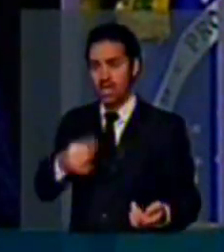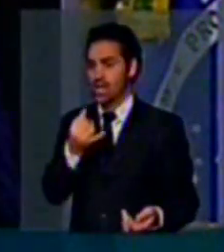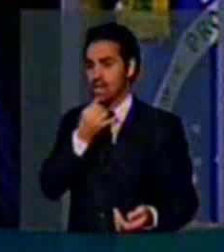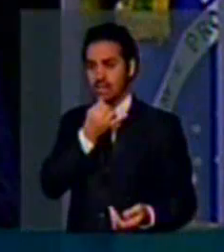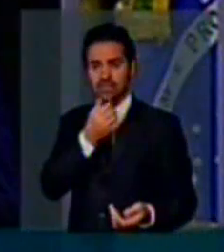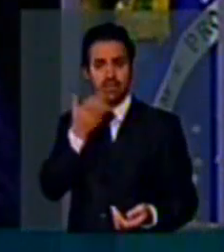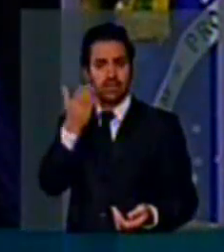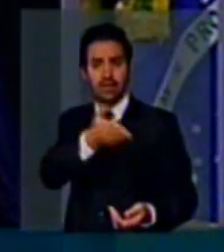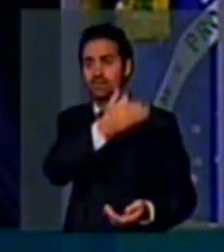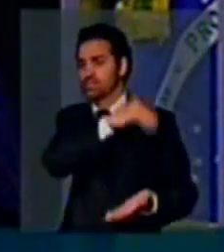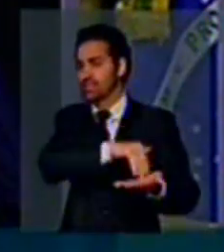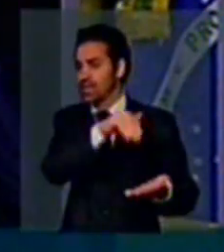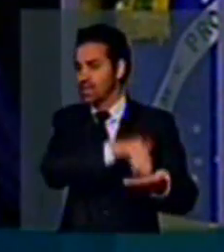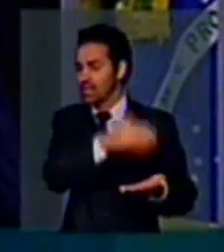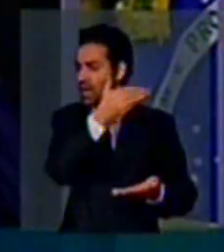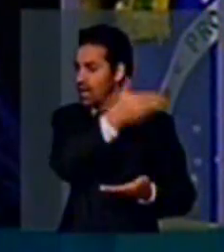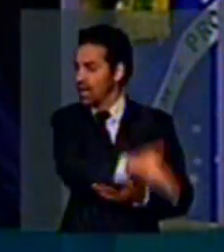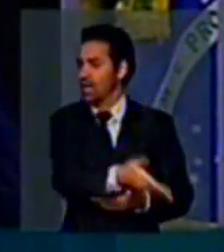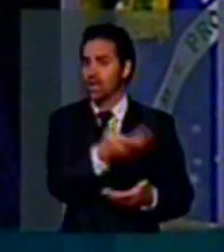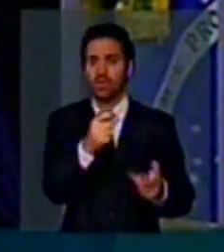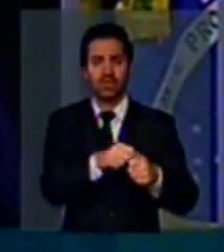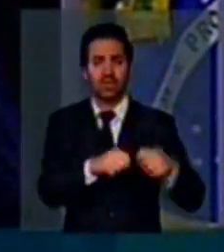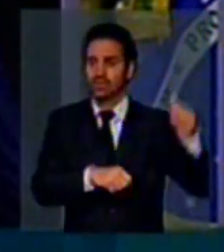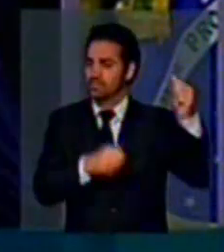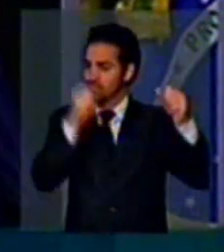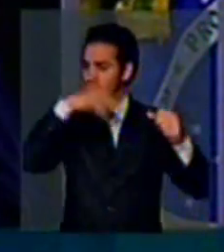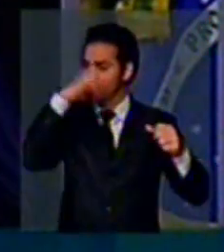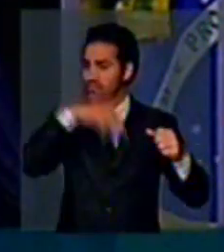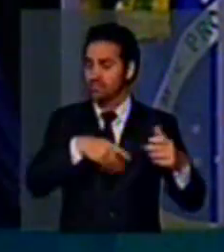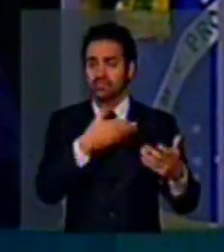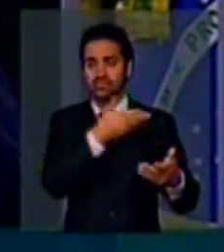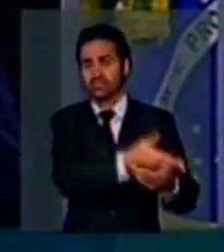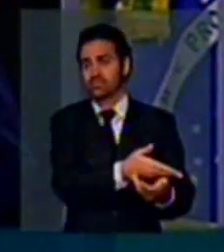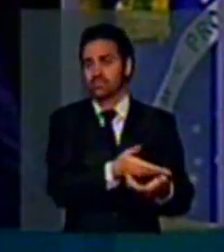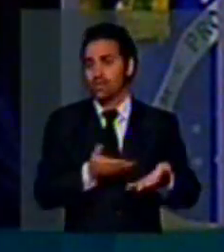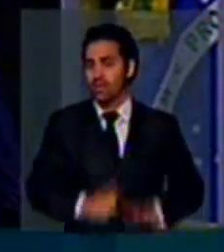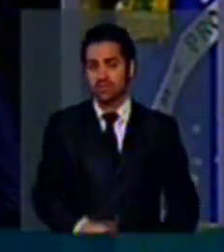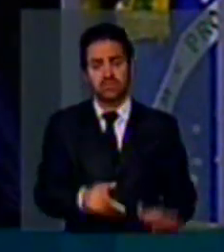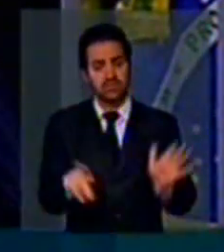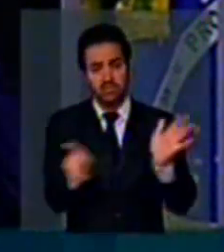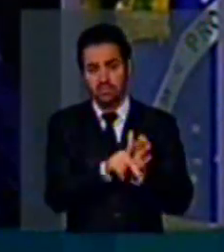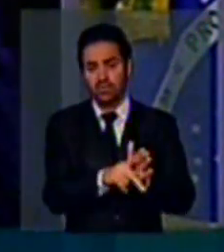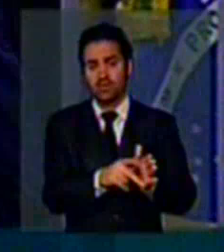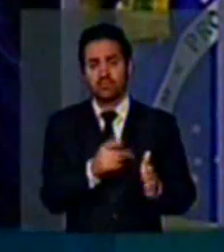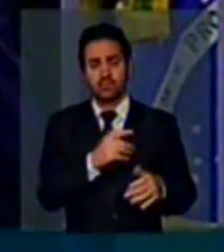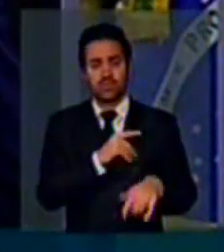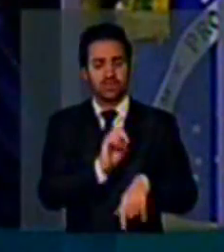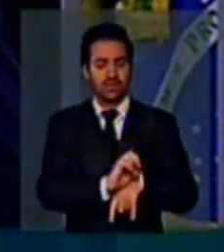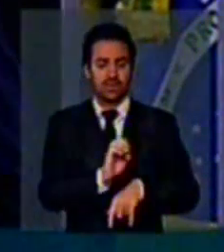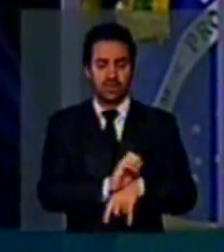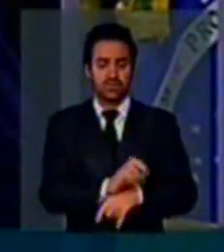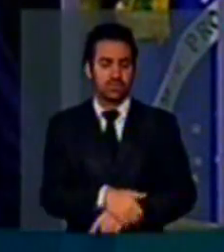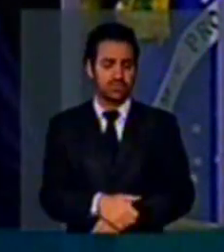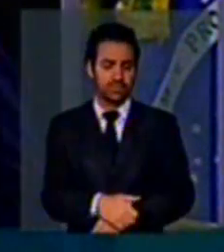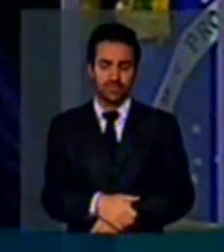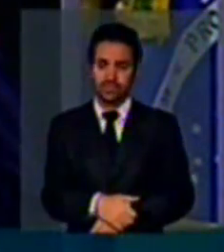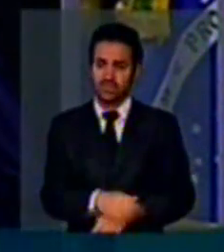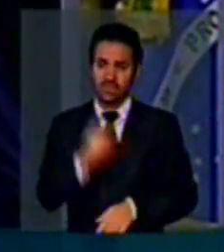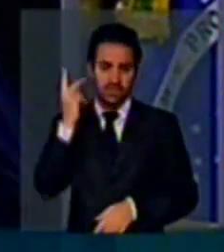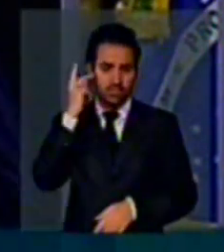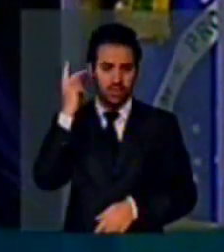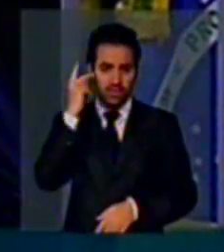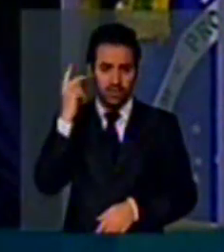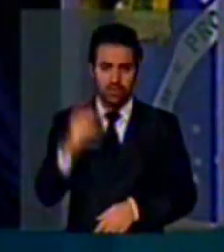pelo secretário de Segurança Pública de São Paulo, o meu estado, eu sou natural de lá. É um